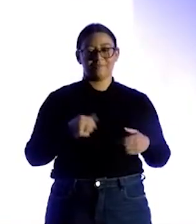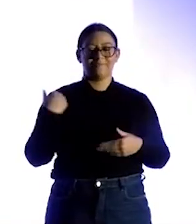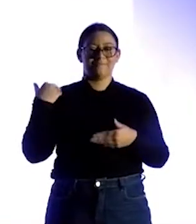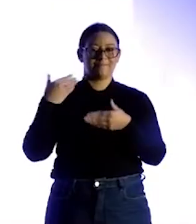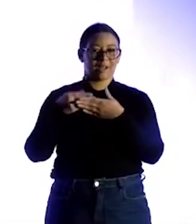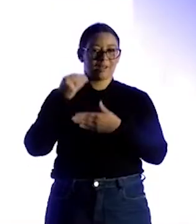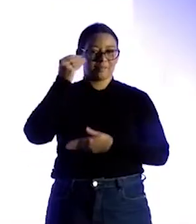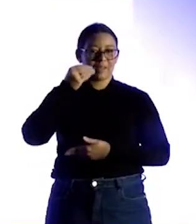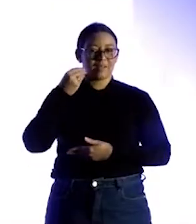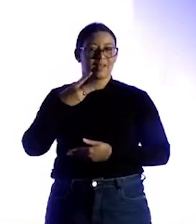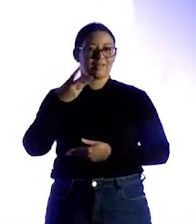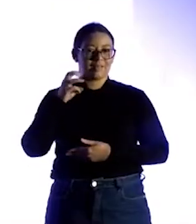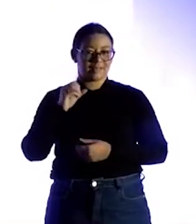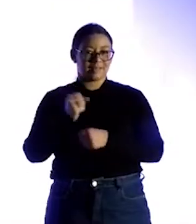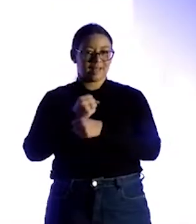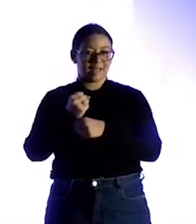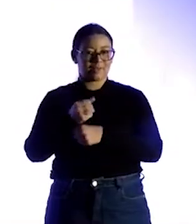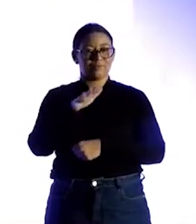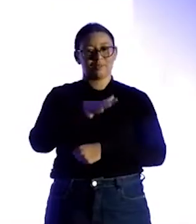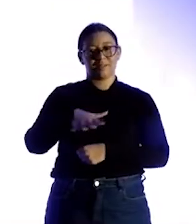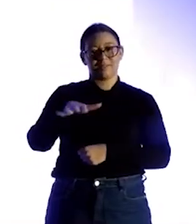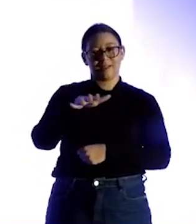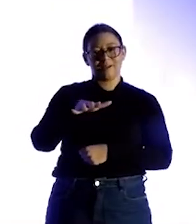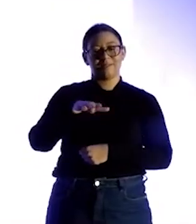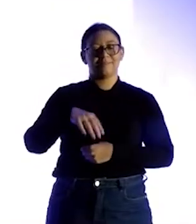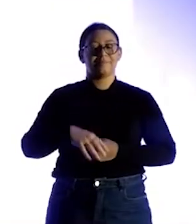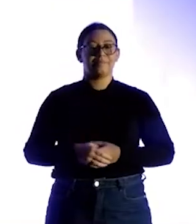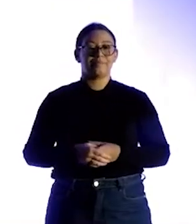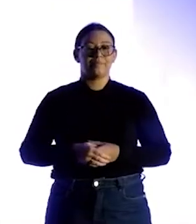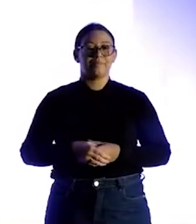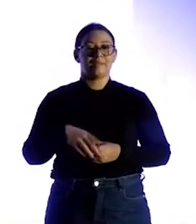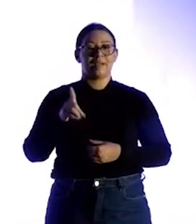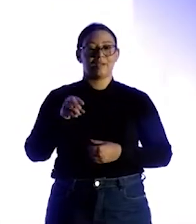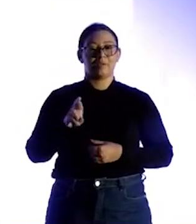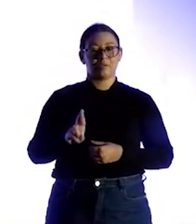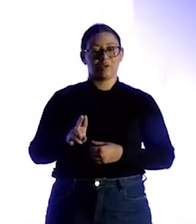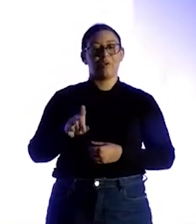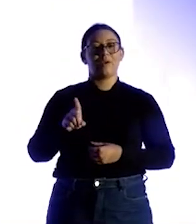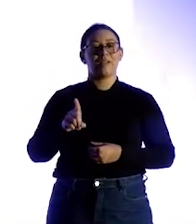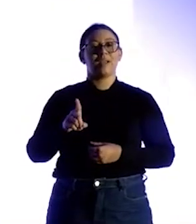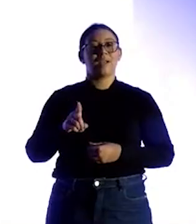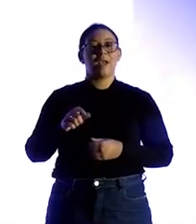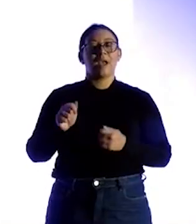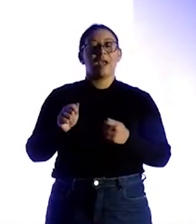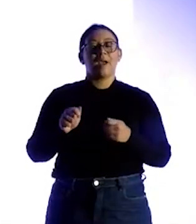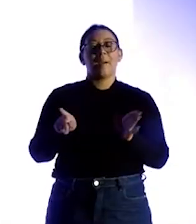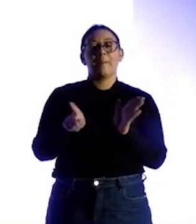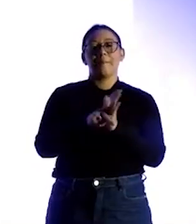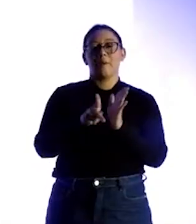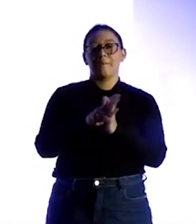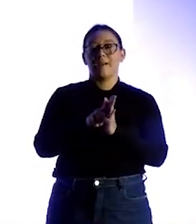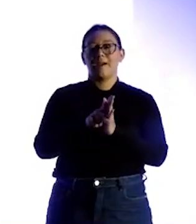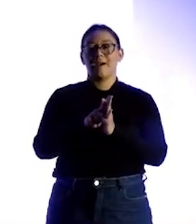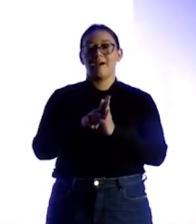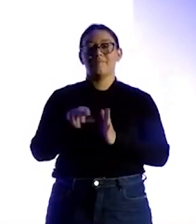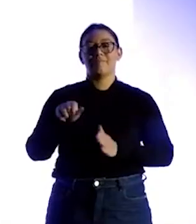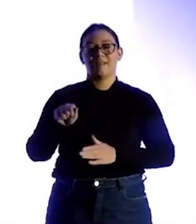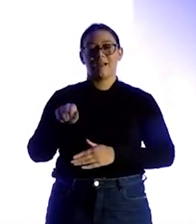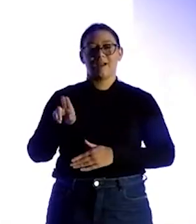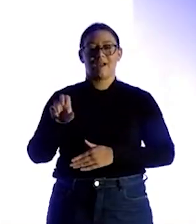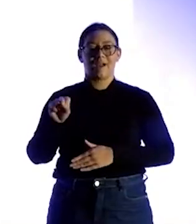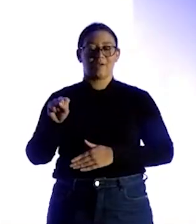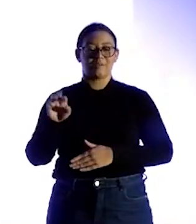30 anos com energia solar fotovoltaica. Doutor pela Universidade da Austrália, com pós-doutorado no